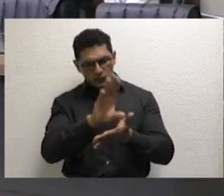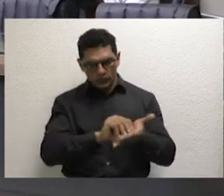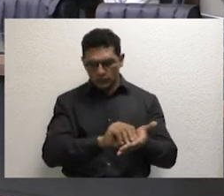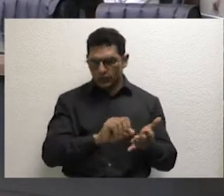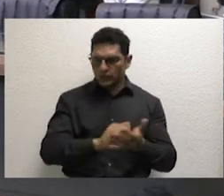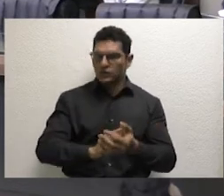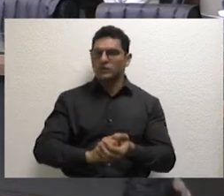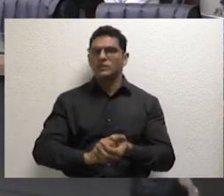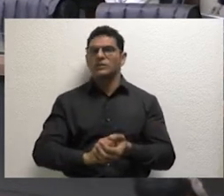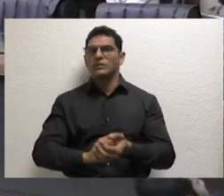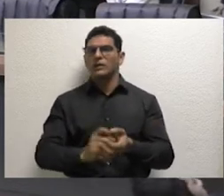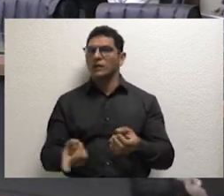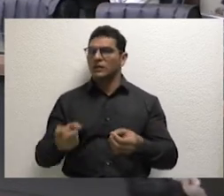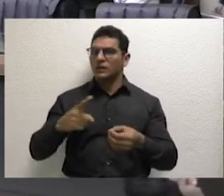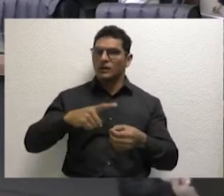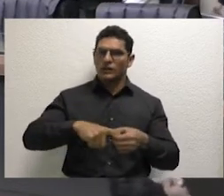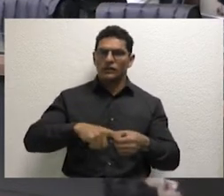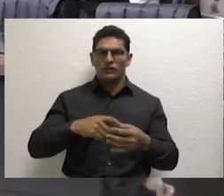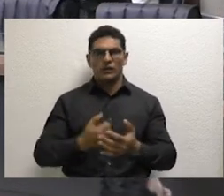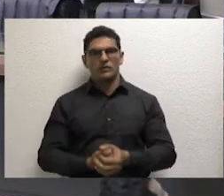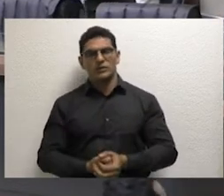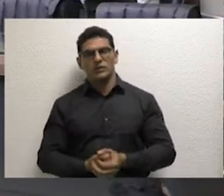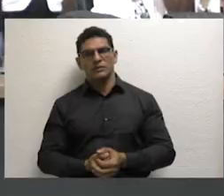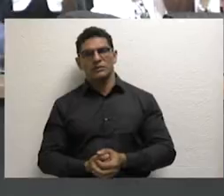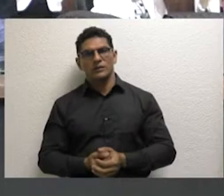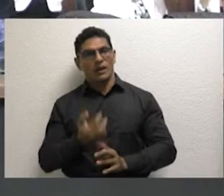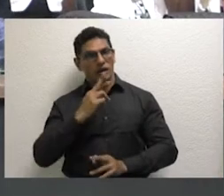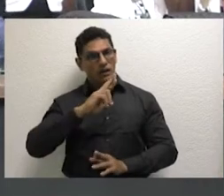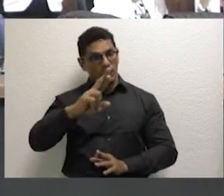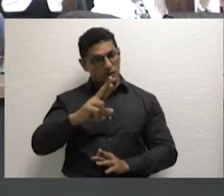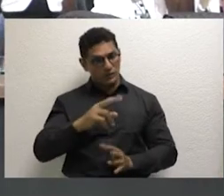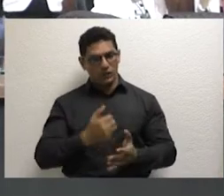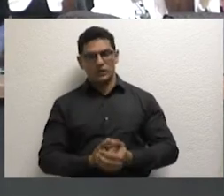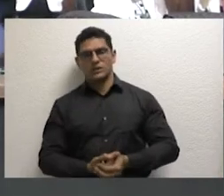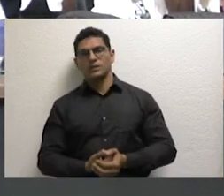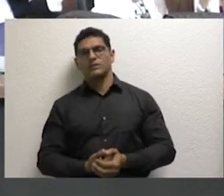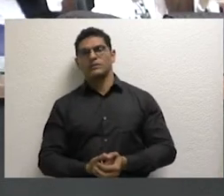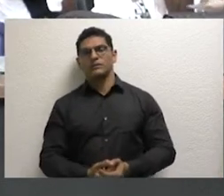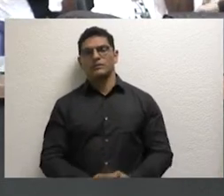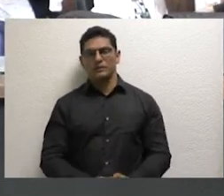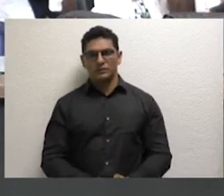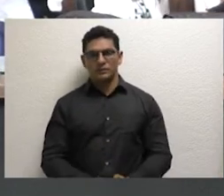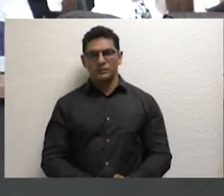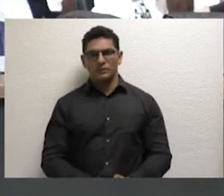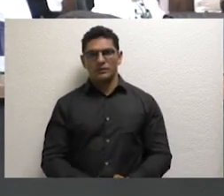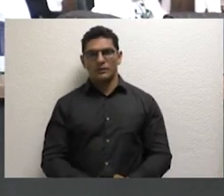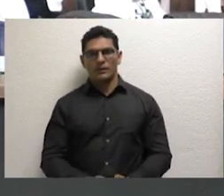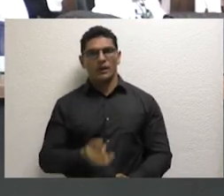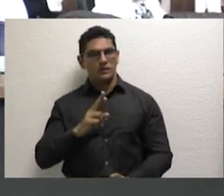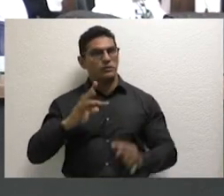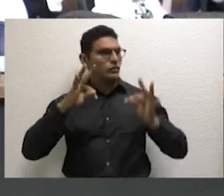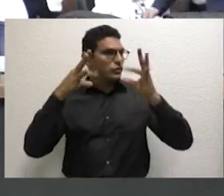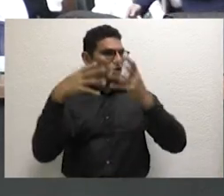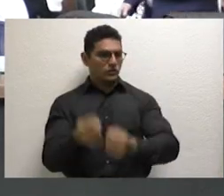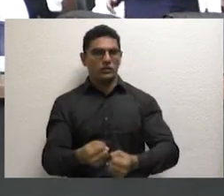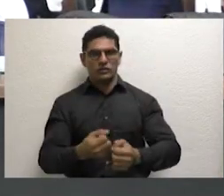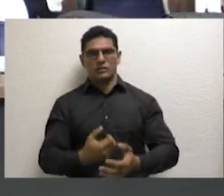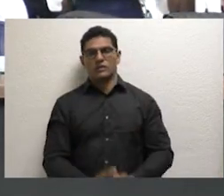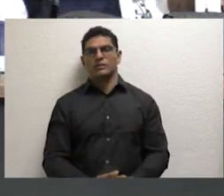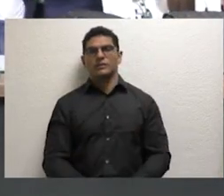na volta na réplica dele ele responde nas considerações responde a todos através